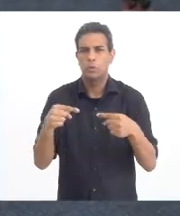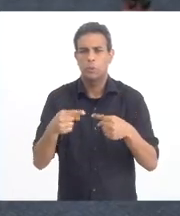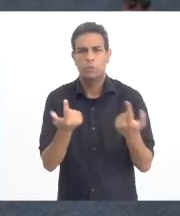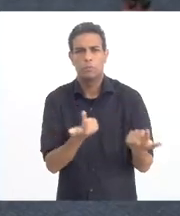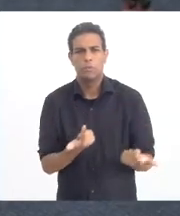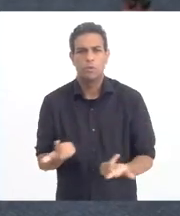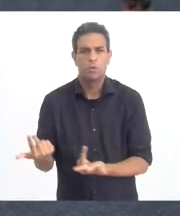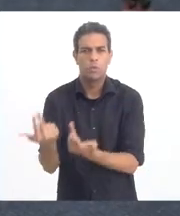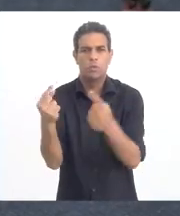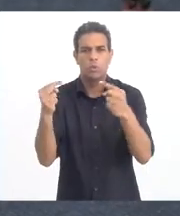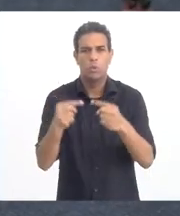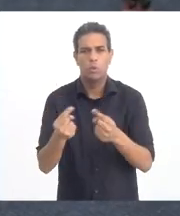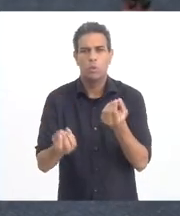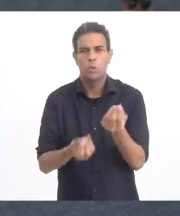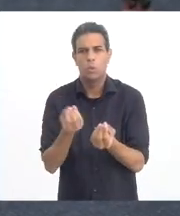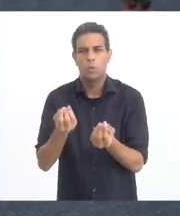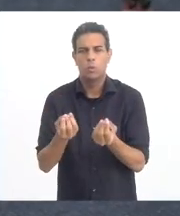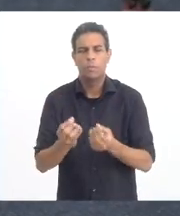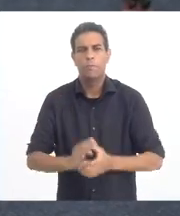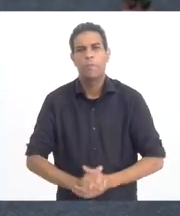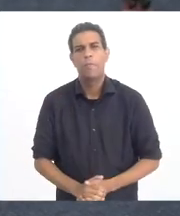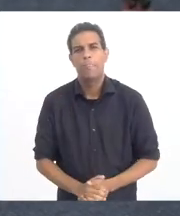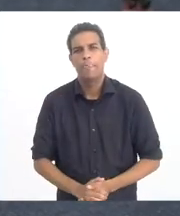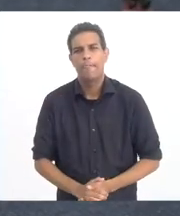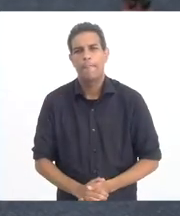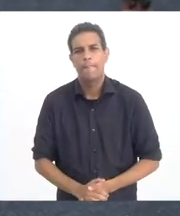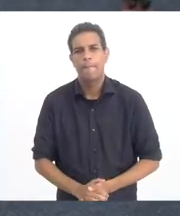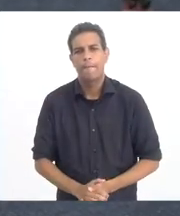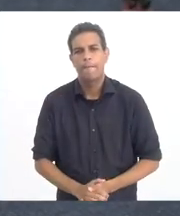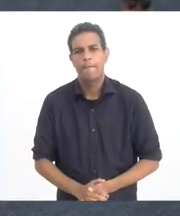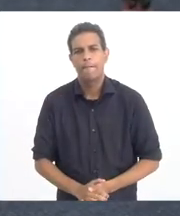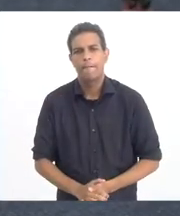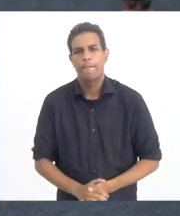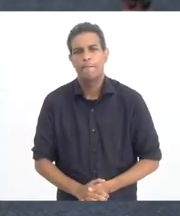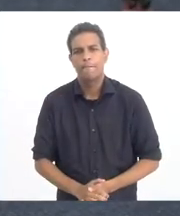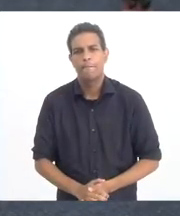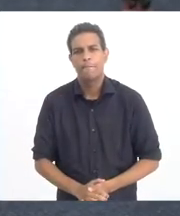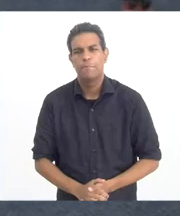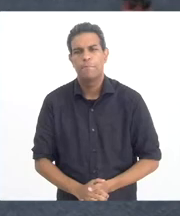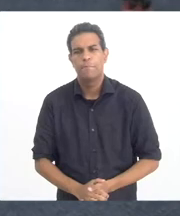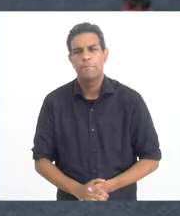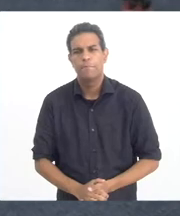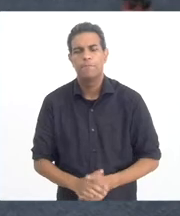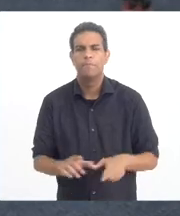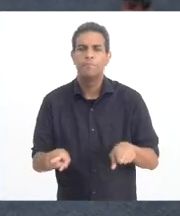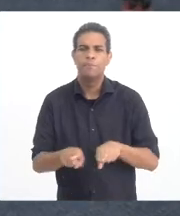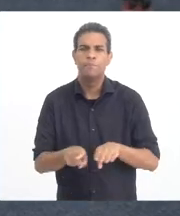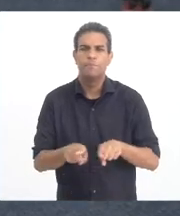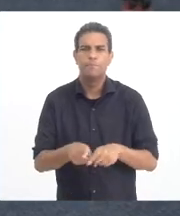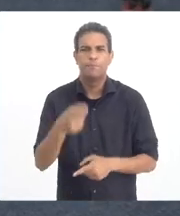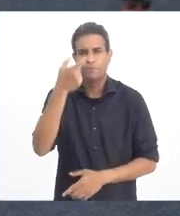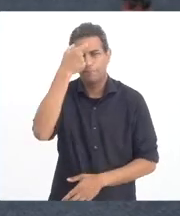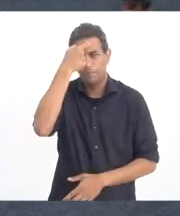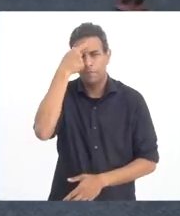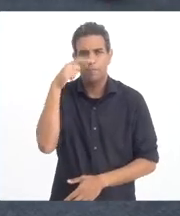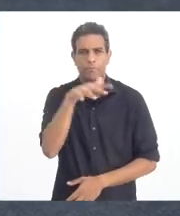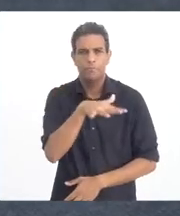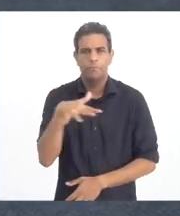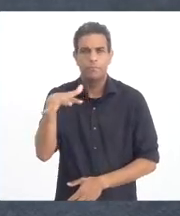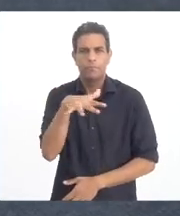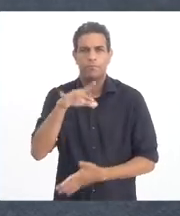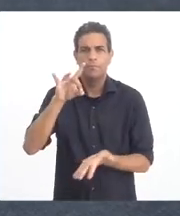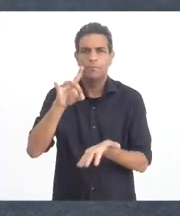igualdade. Então, todas estão prejudicadas. Então, mudou a mentalidade para tentar melhorar